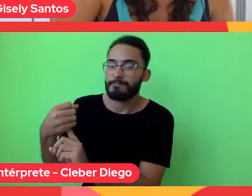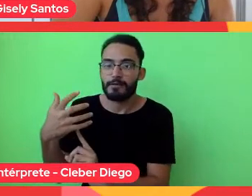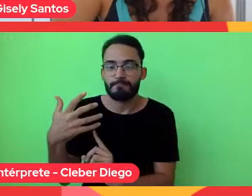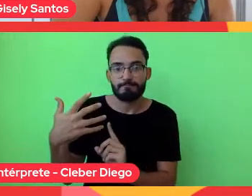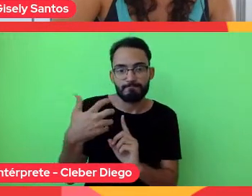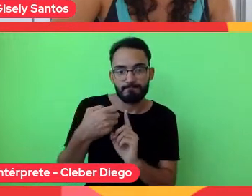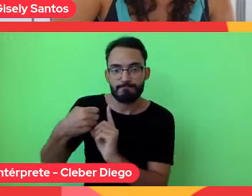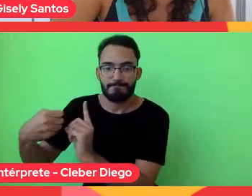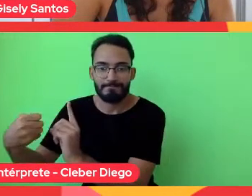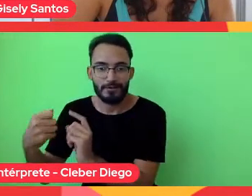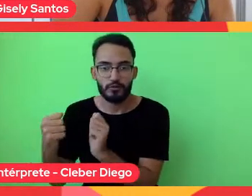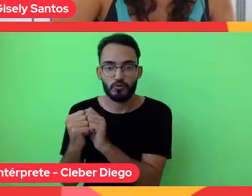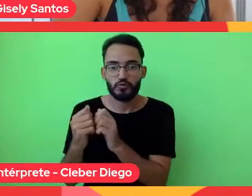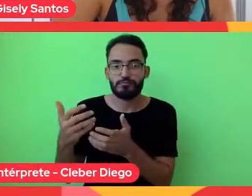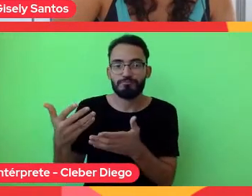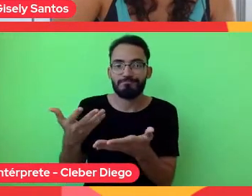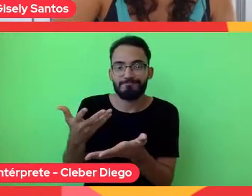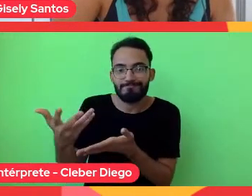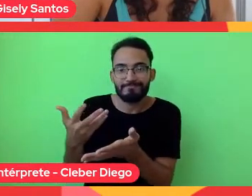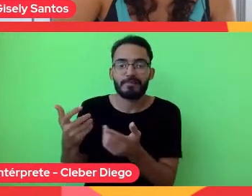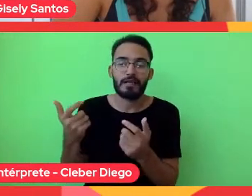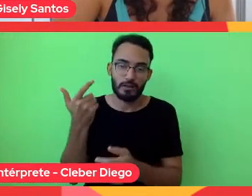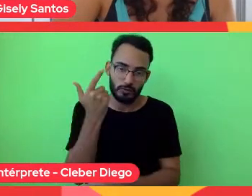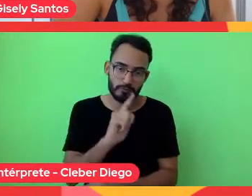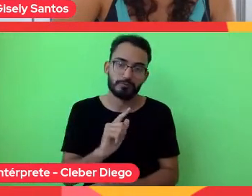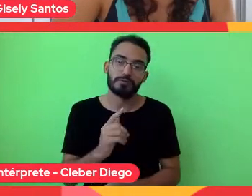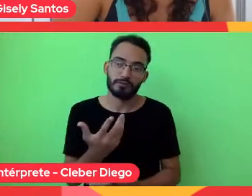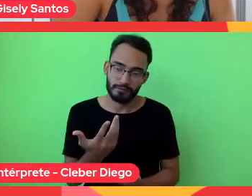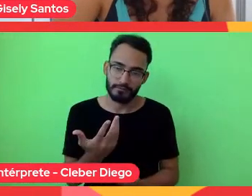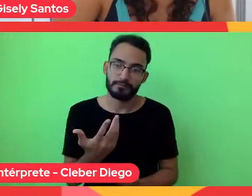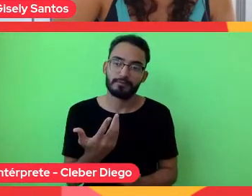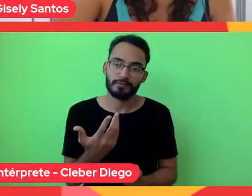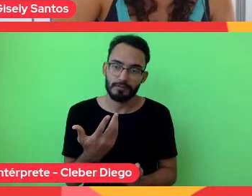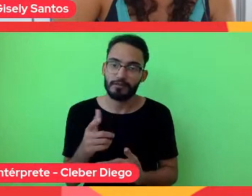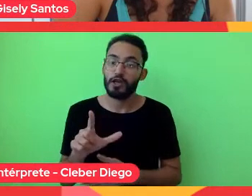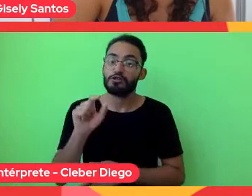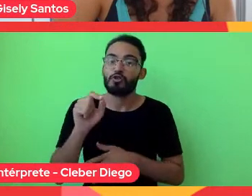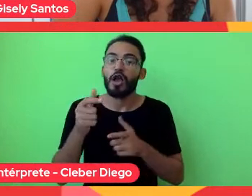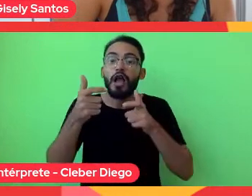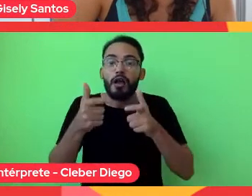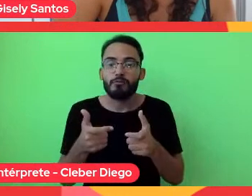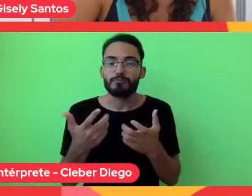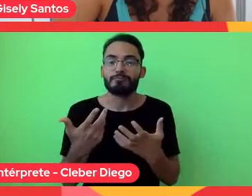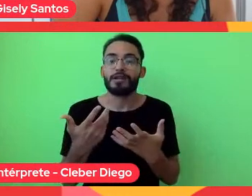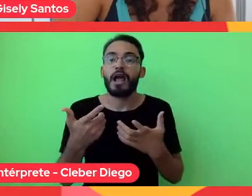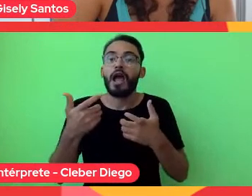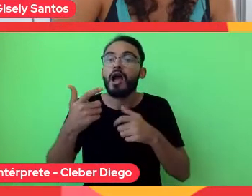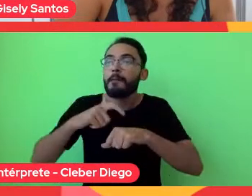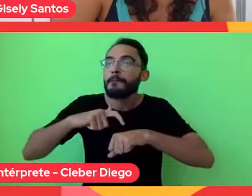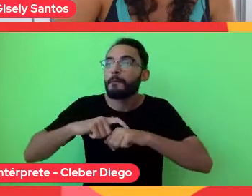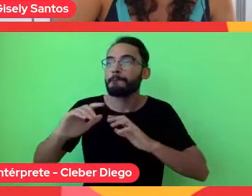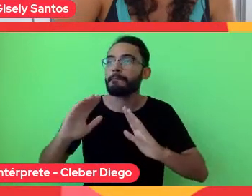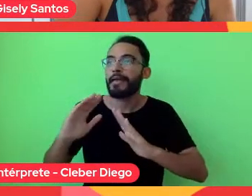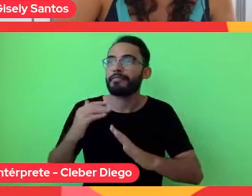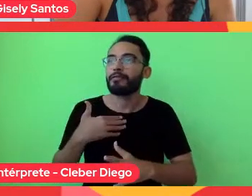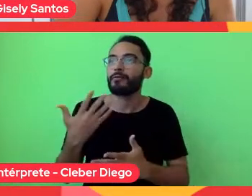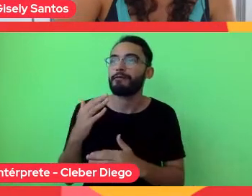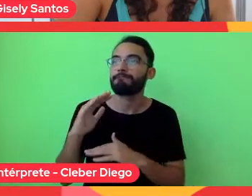puxar outras pessoas, então tem muito da escolha em relação a onde você está, o que você quer para o seu momento, a gente fala muito